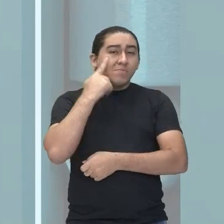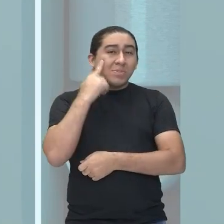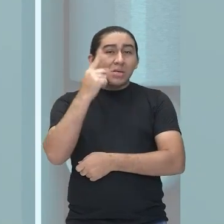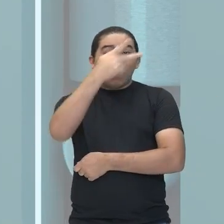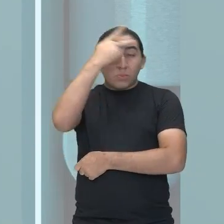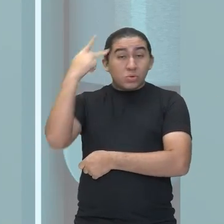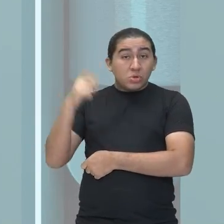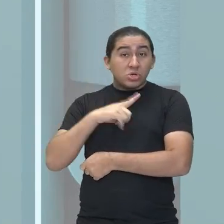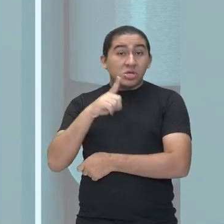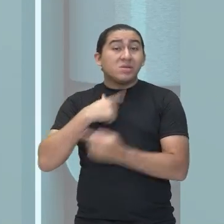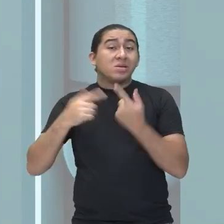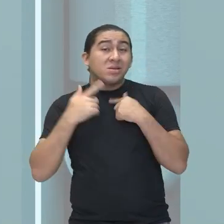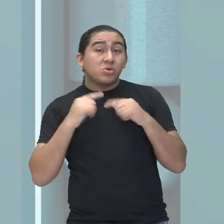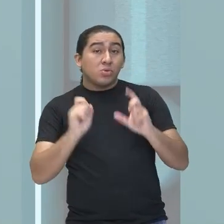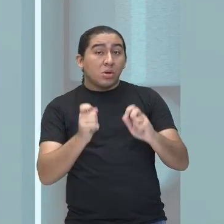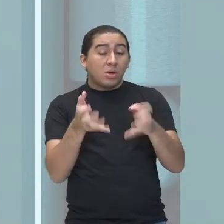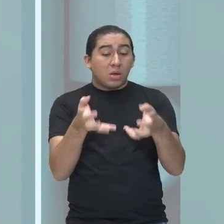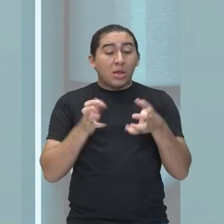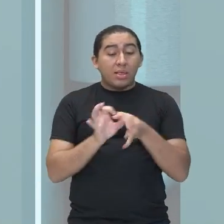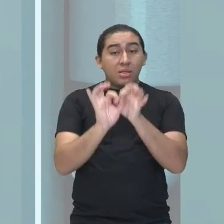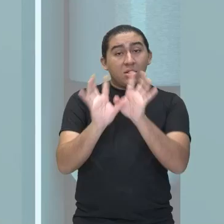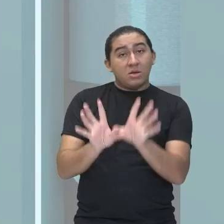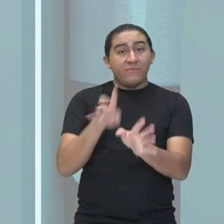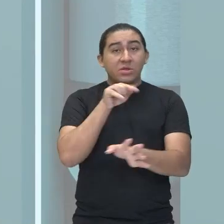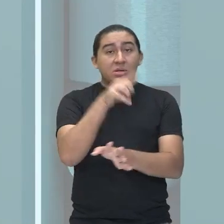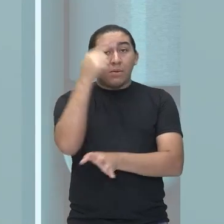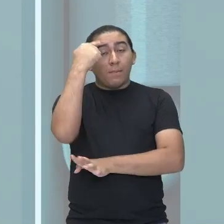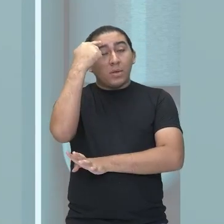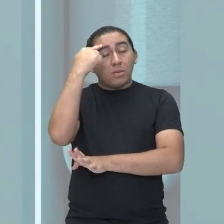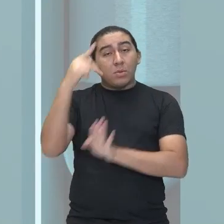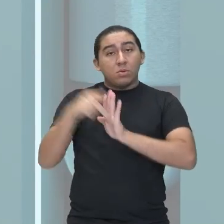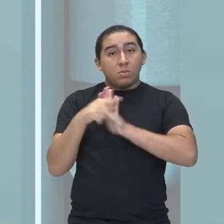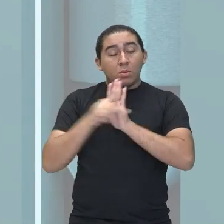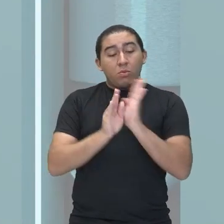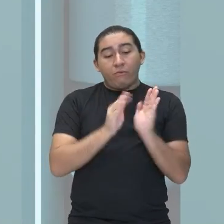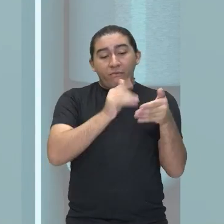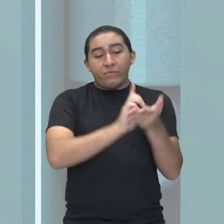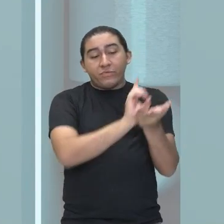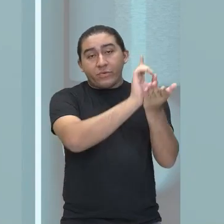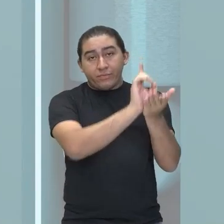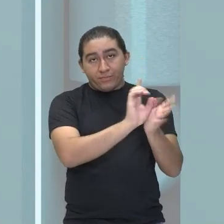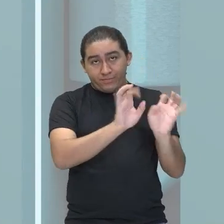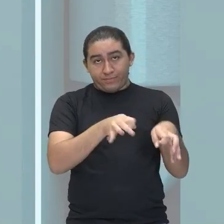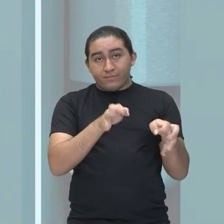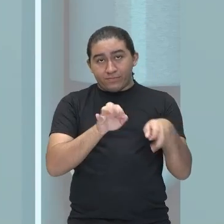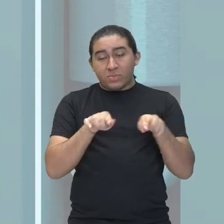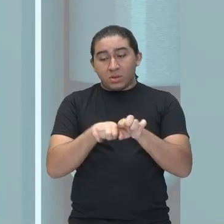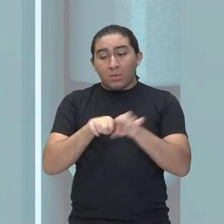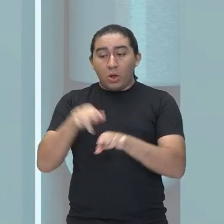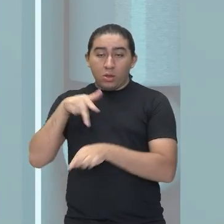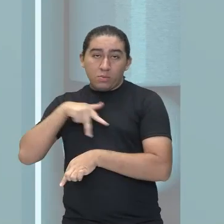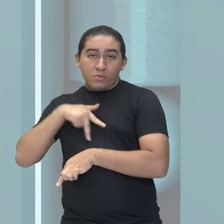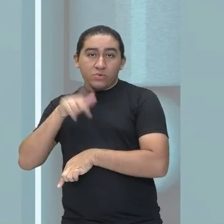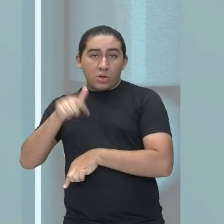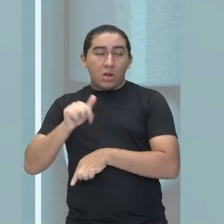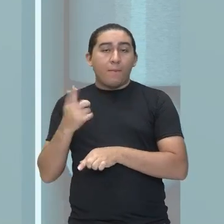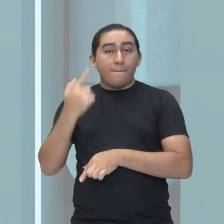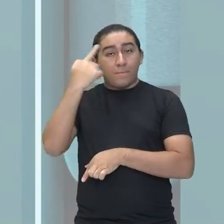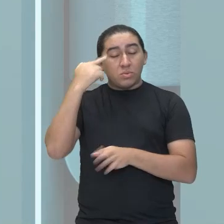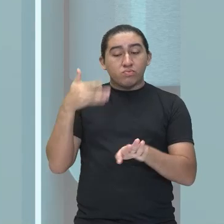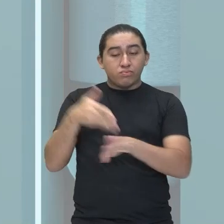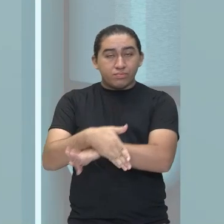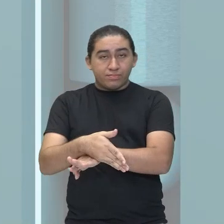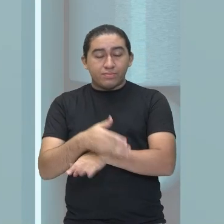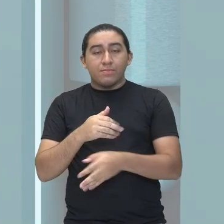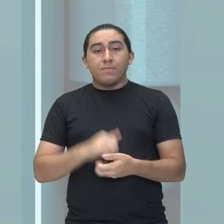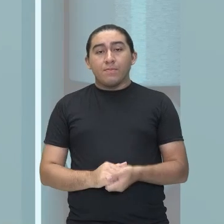nessa época de se libertar desse pensamento teocêntrico, né? E o antropocentrismo entra aí.